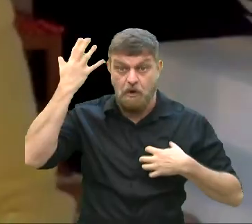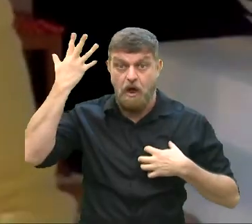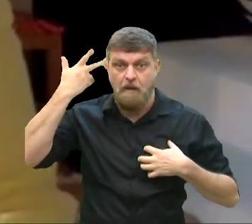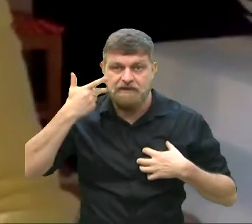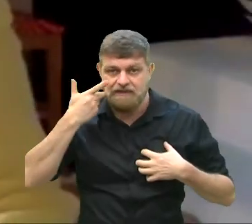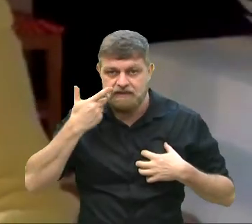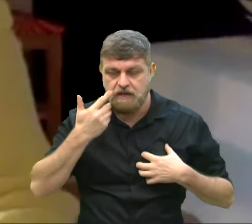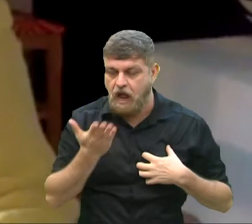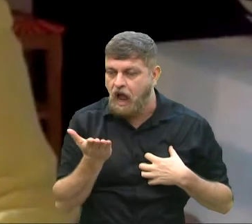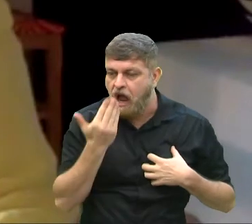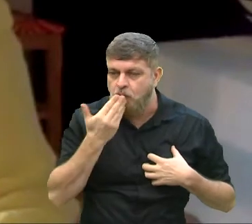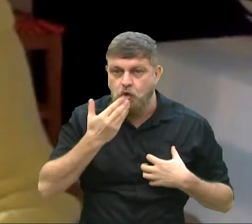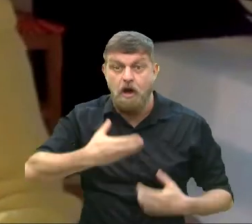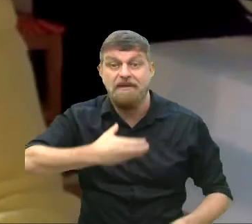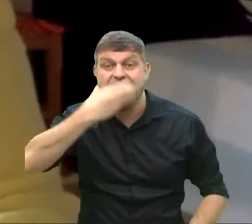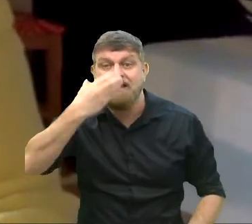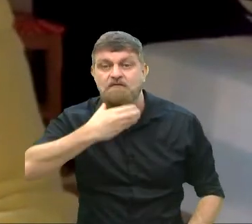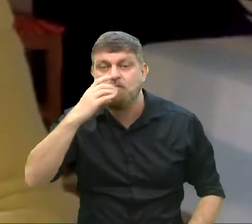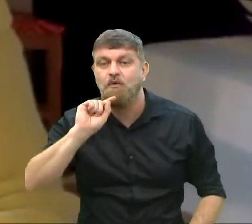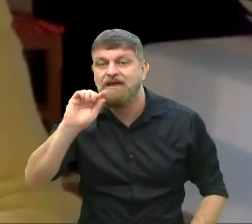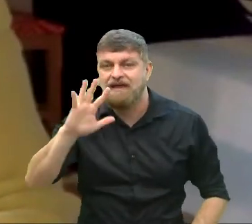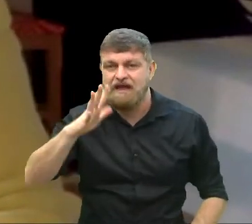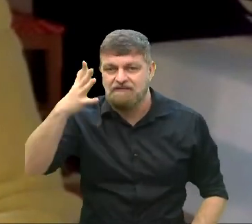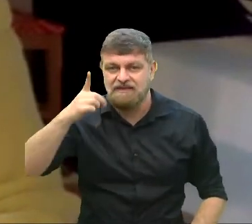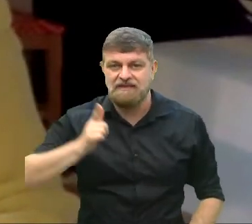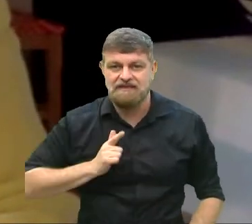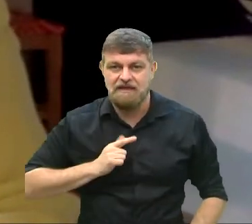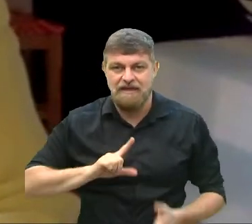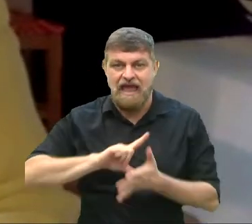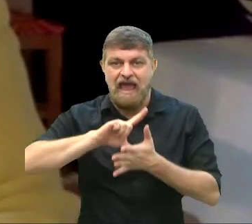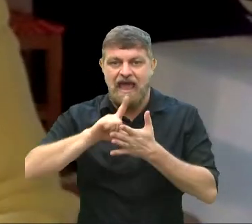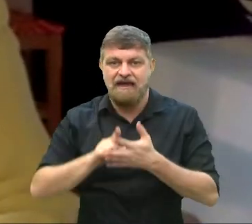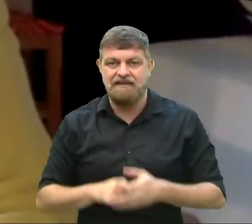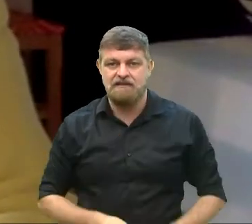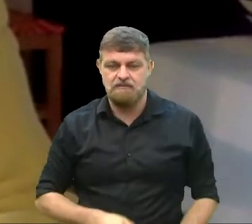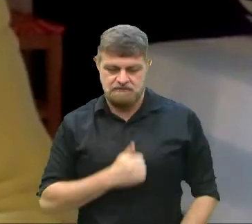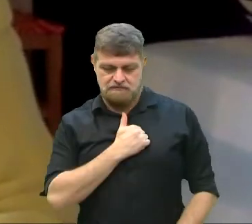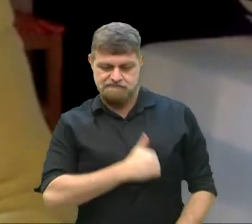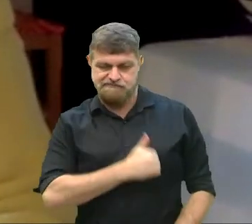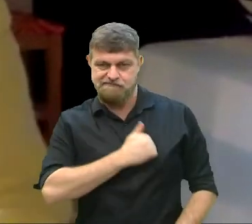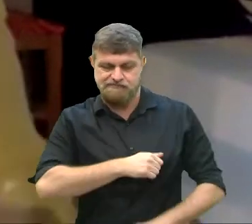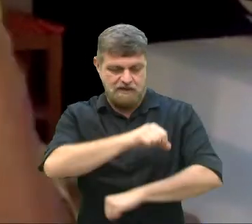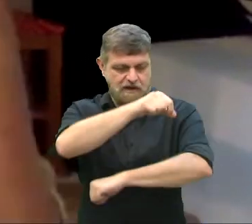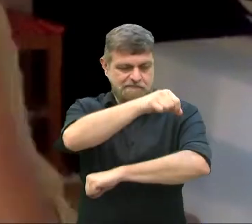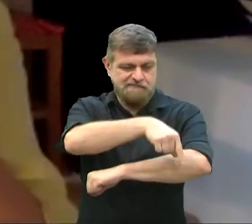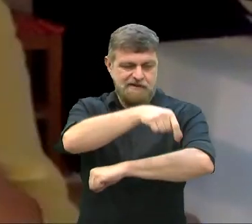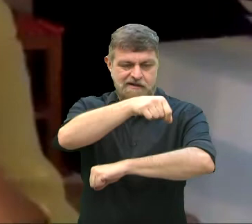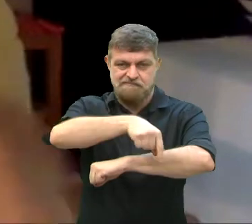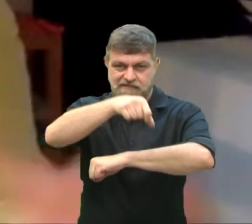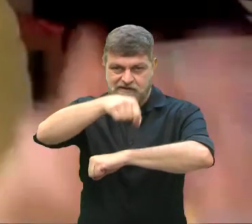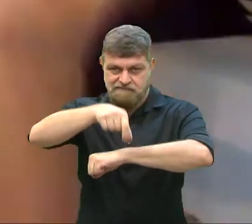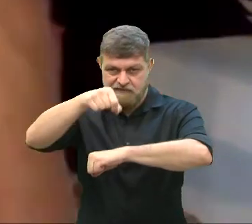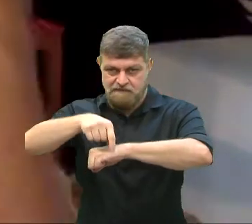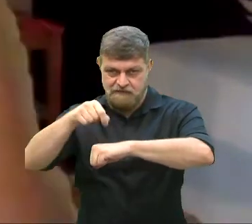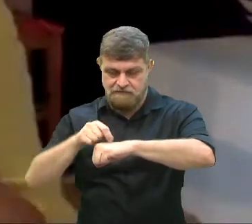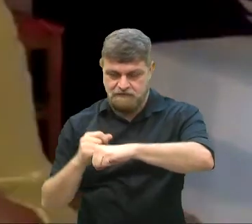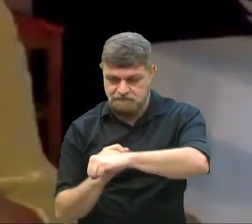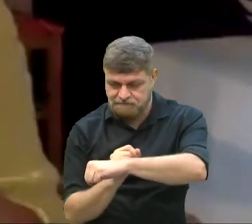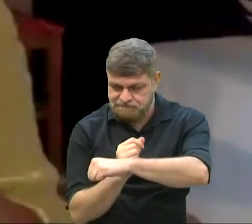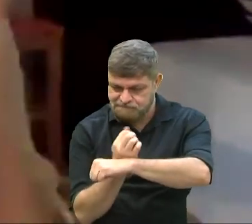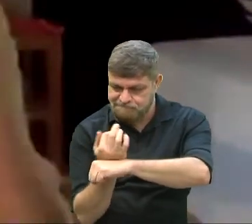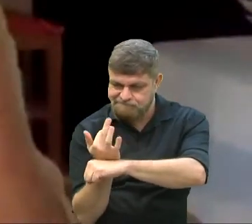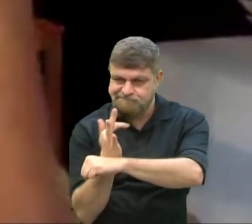que come muitos frutos, ele é também um plantador de florestas, né, porque ele come frutos, come